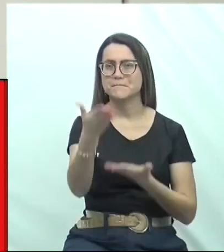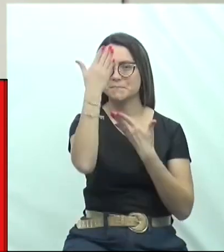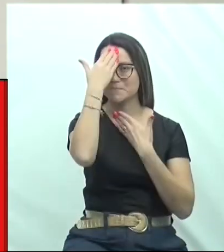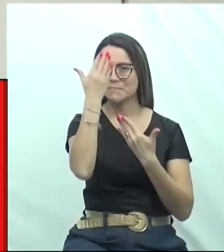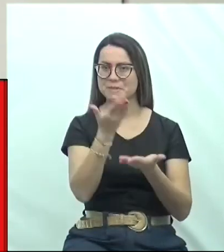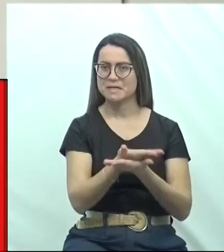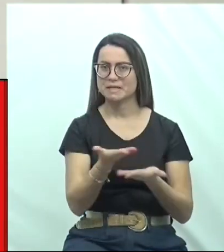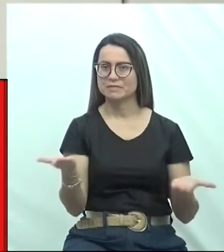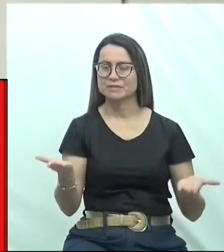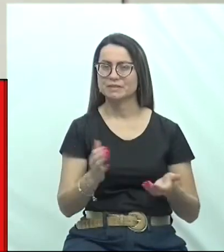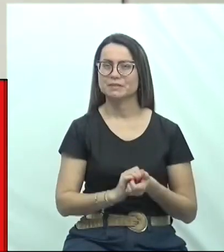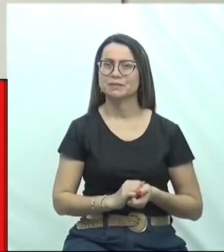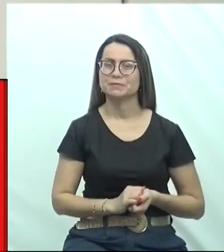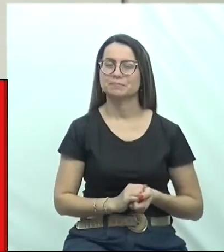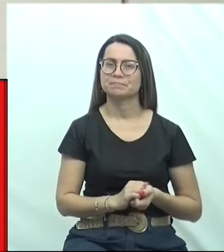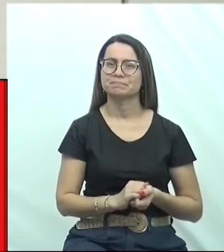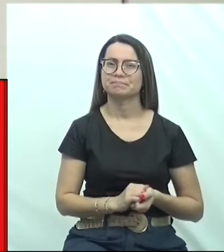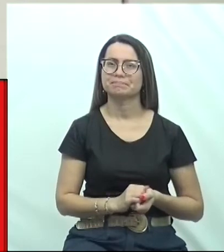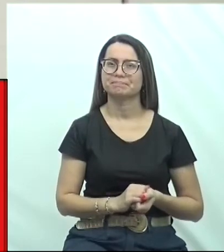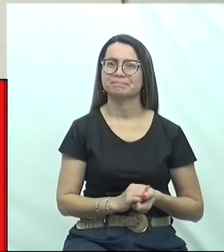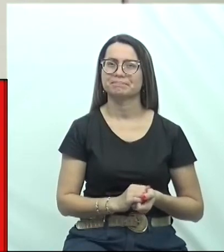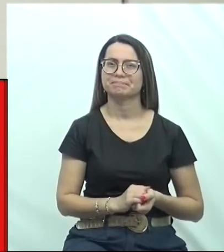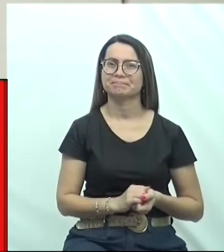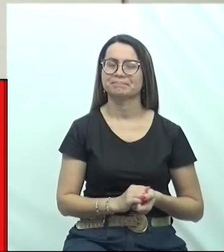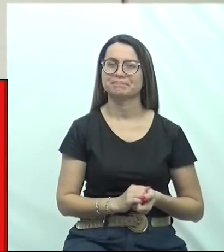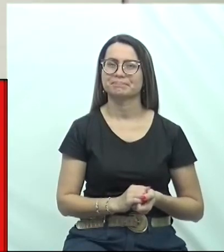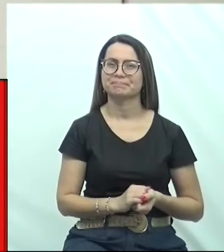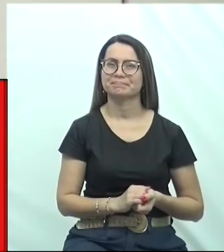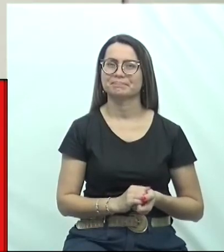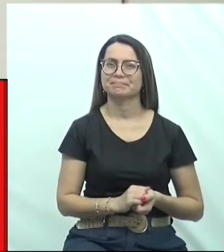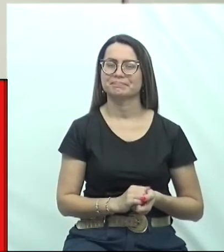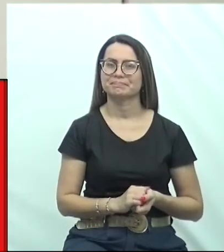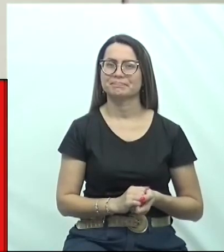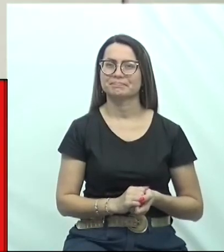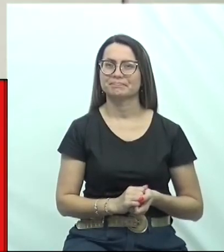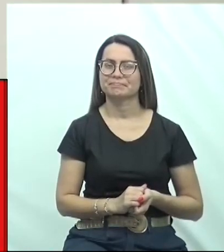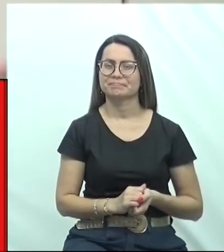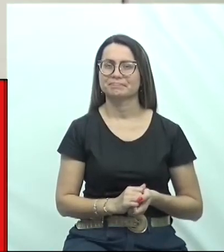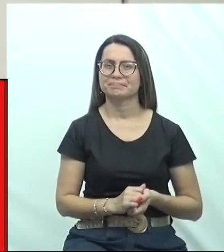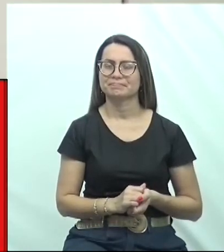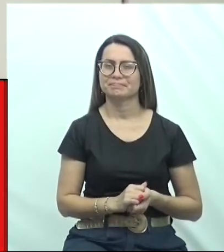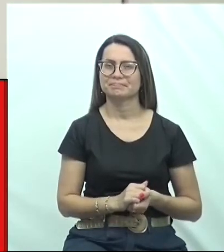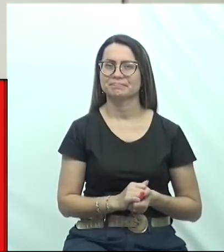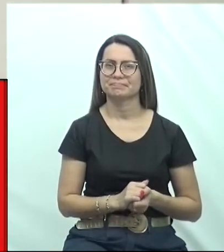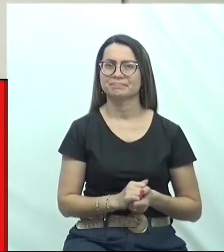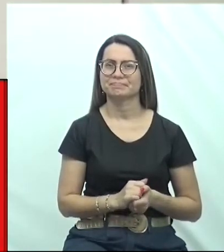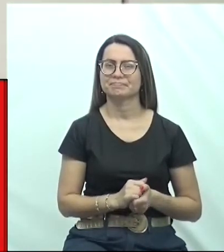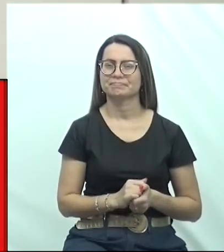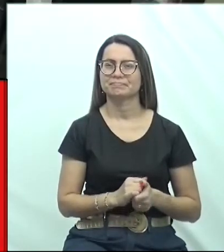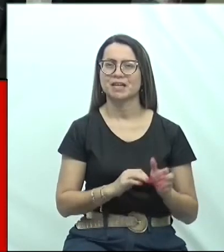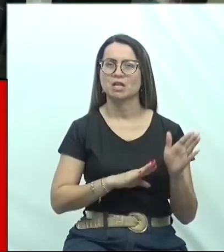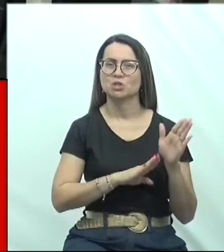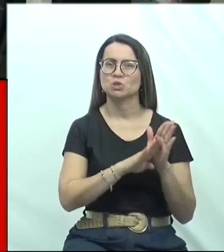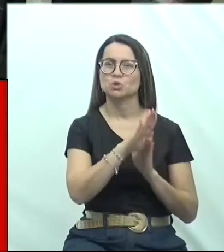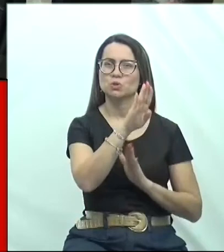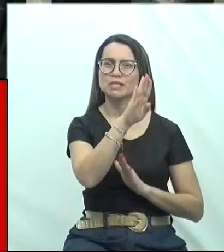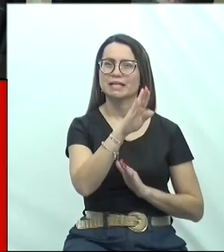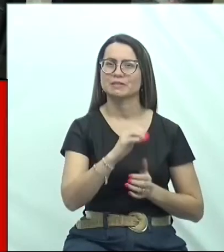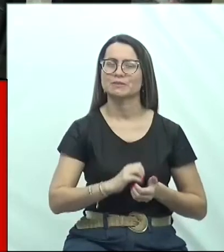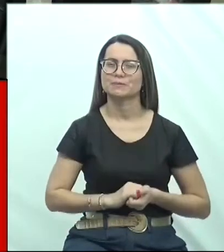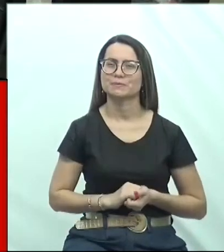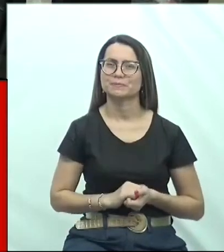todos. Estou à disposição de vocês. Vou para o bairro trabalhar e estou à disposição das comunidades. Obrigado a todos. Sucesso, senhor vereador. Obrigado.